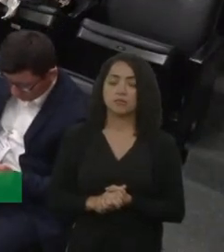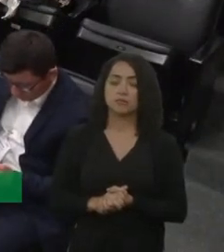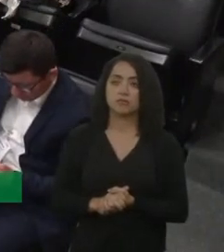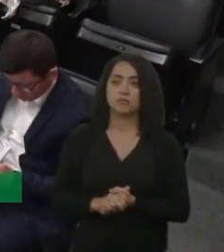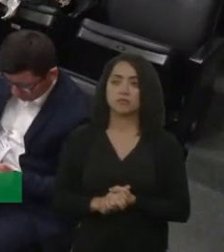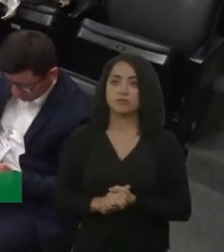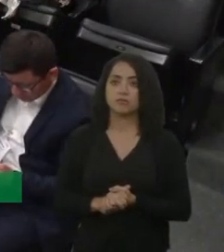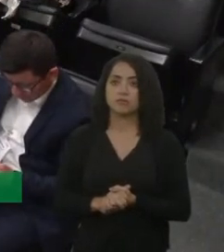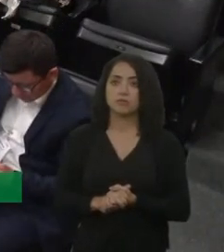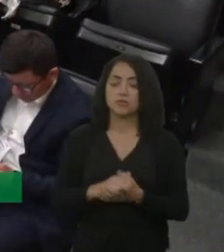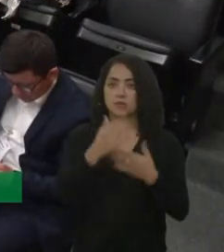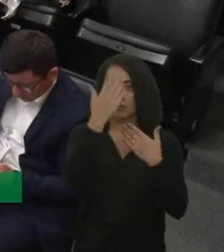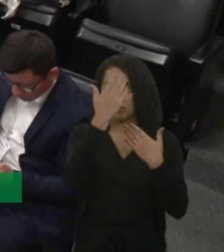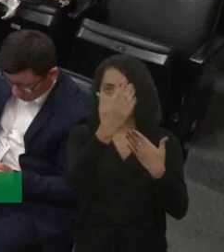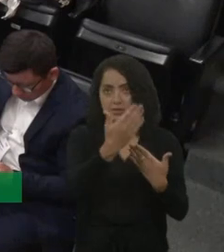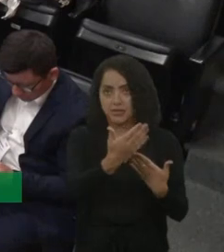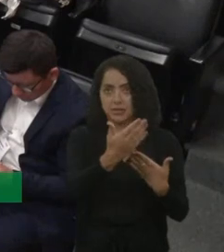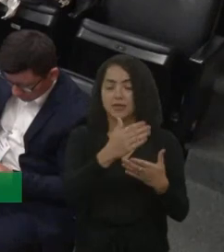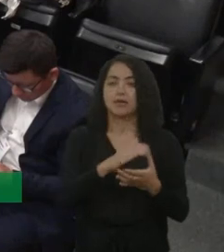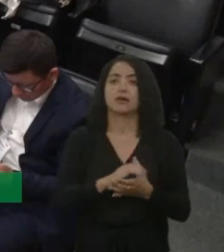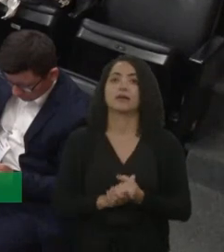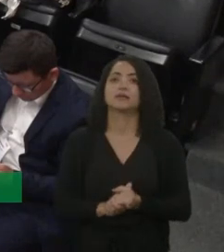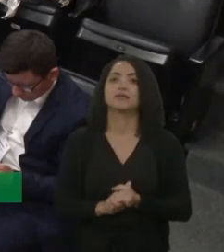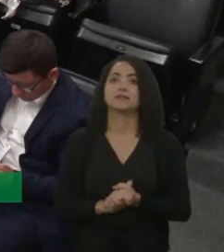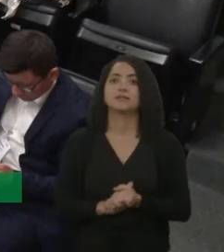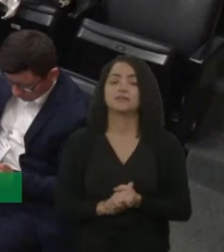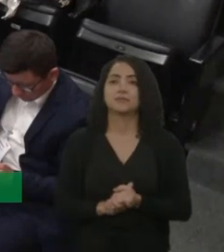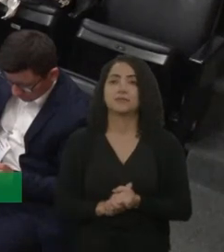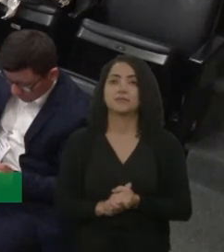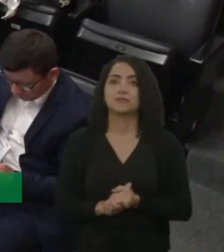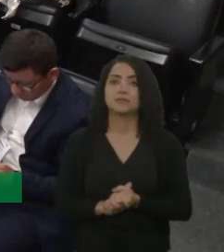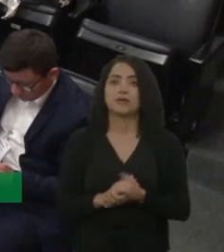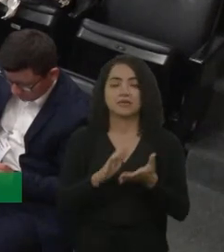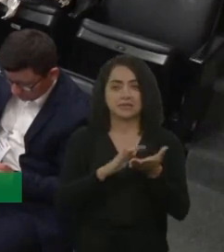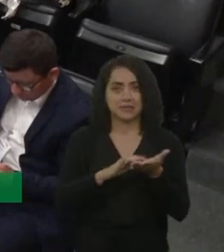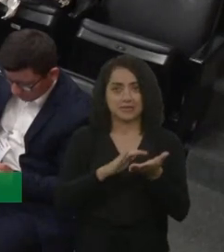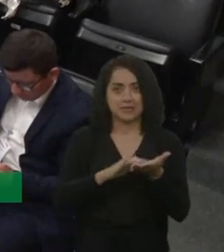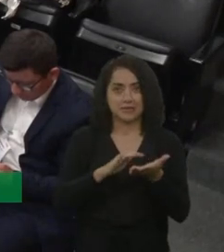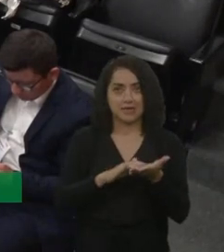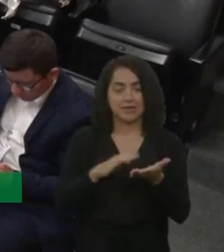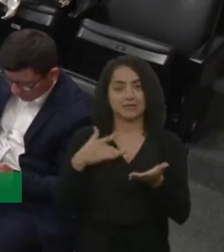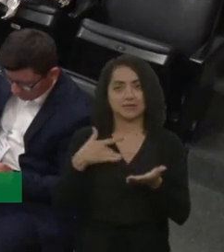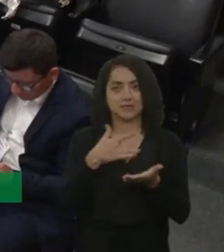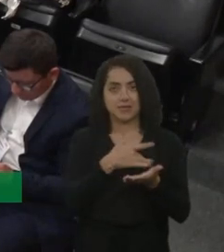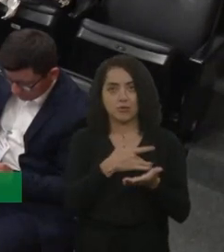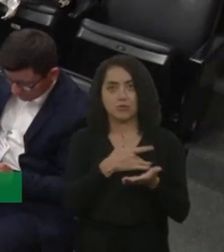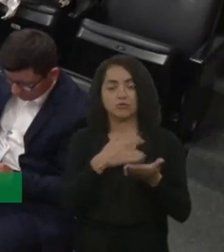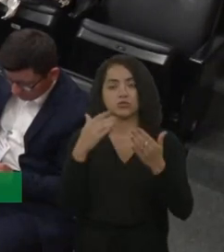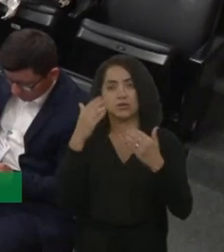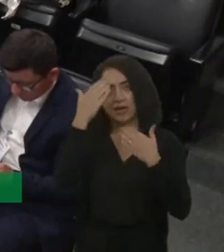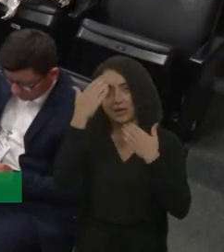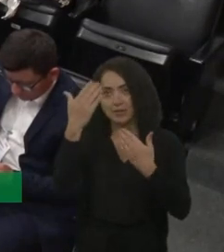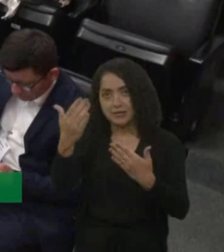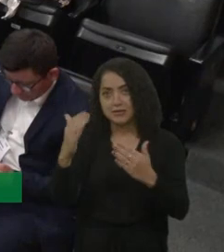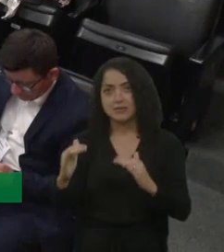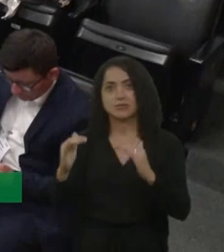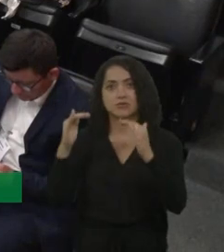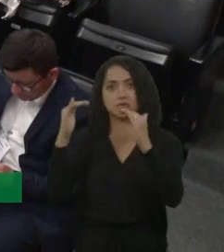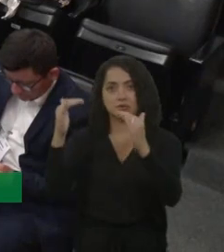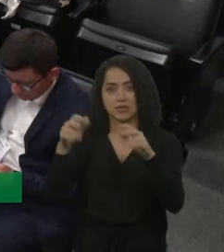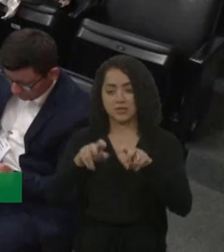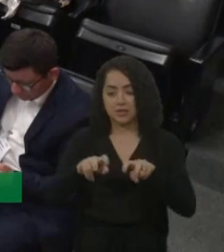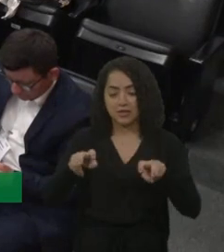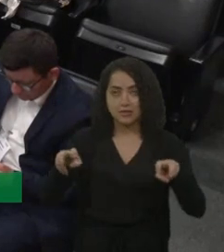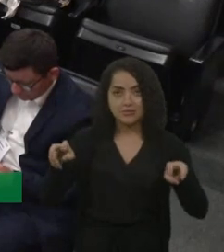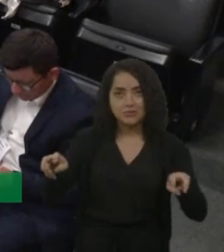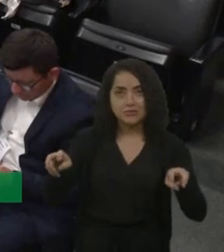Muito obrigado, excelentíssima secretária Carmen Zanotto. Nós agradecemos todas as autoridades constituídas à mesa. Senhores